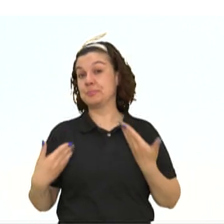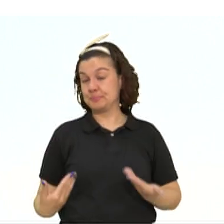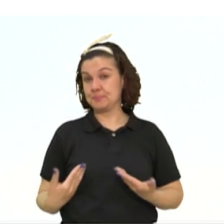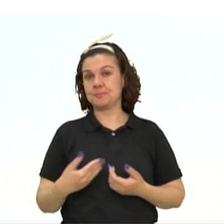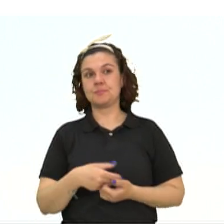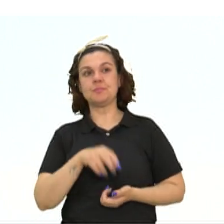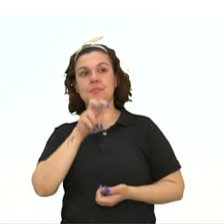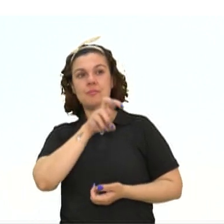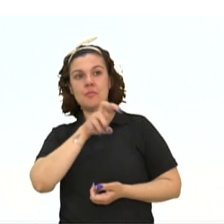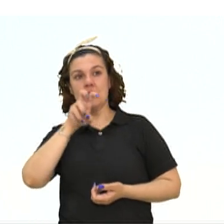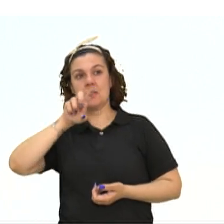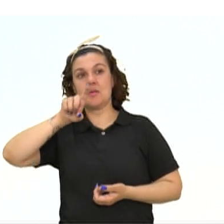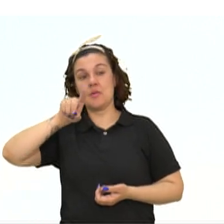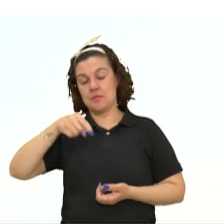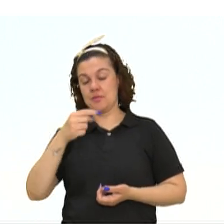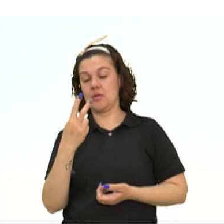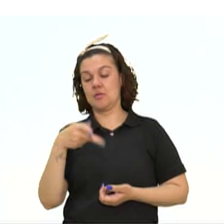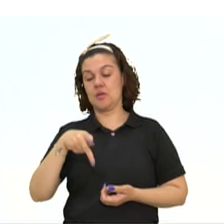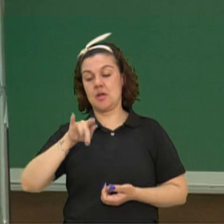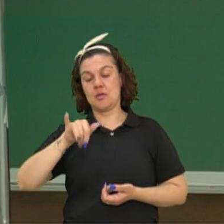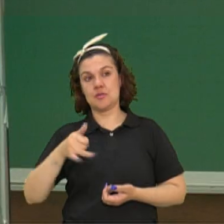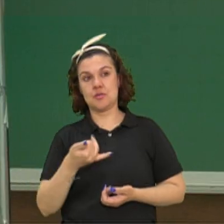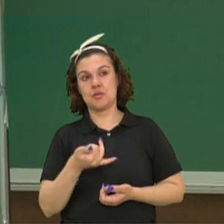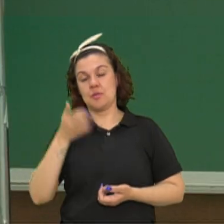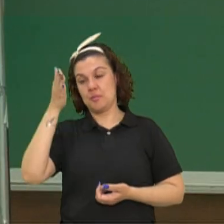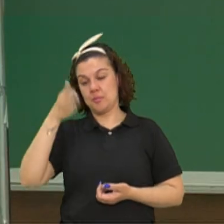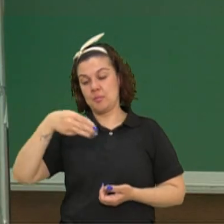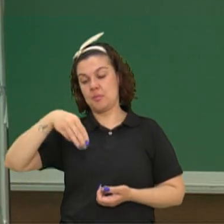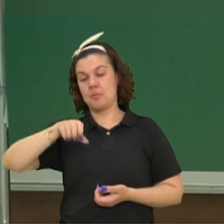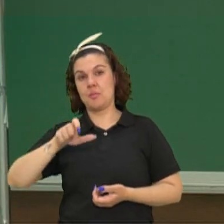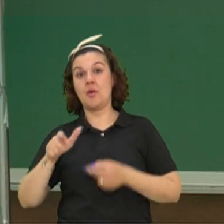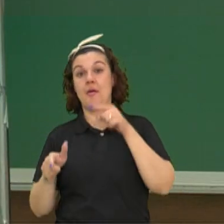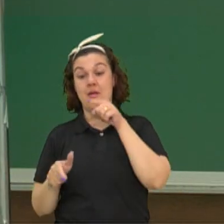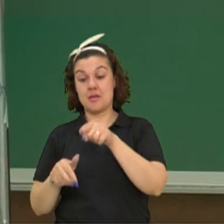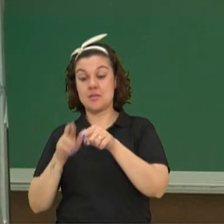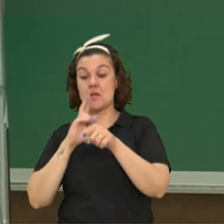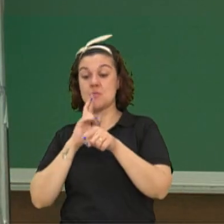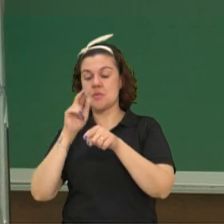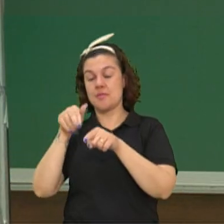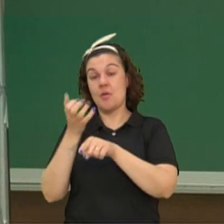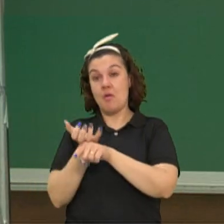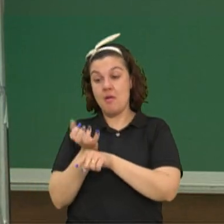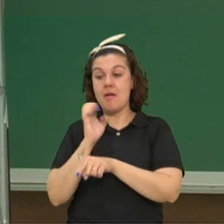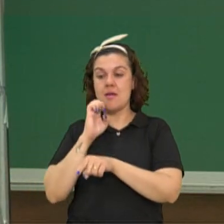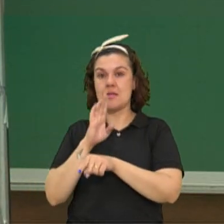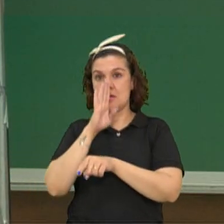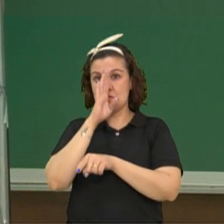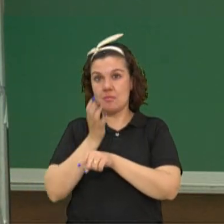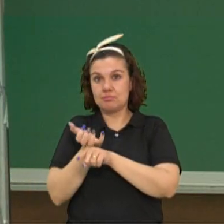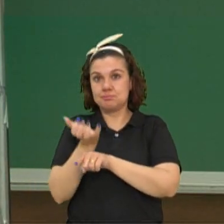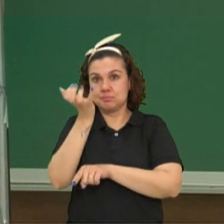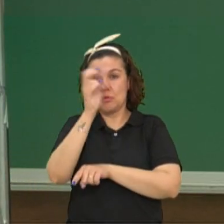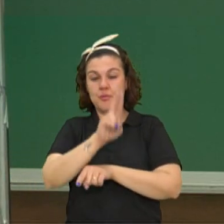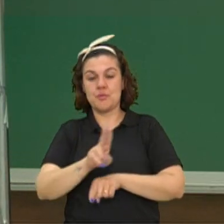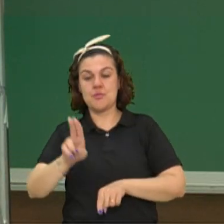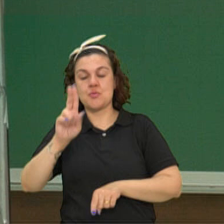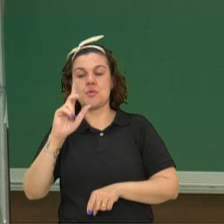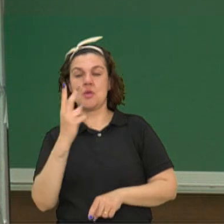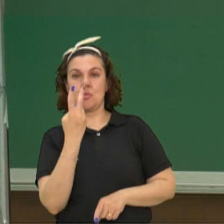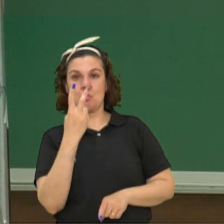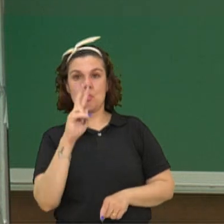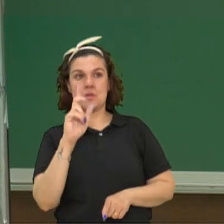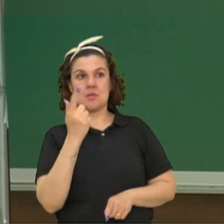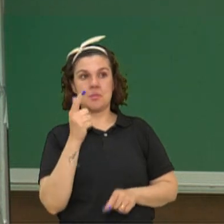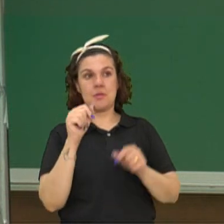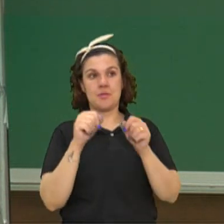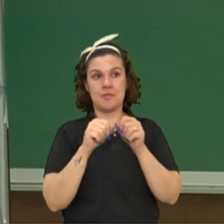ter 55,2 kJ mol. Essa é a energia liberada quando você usa 2 gramas